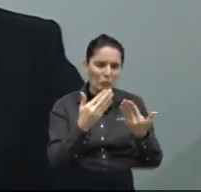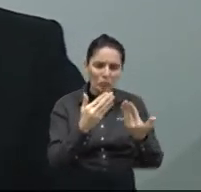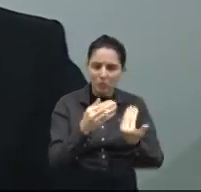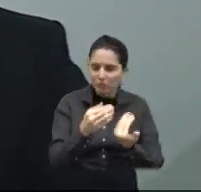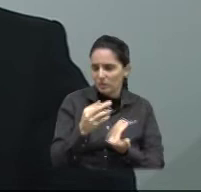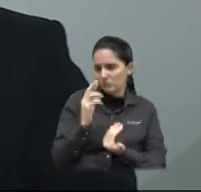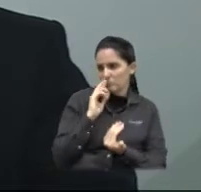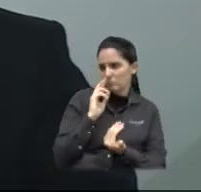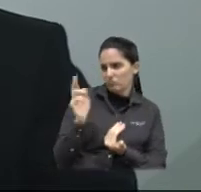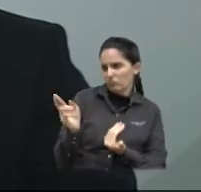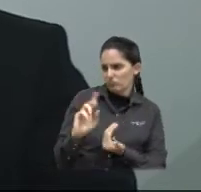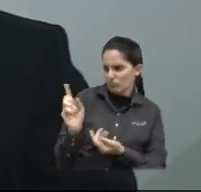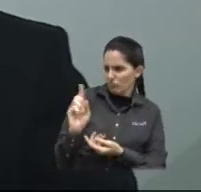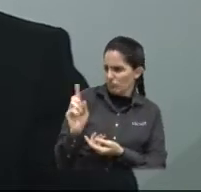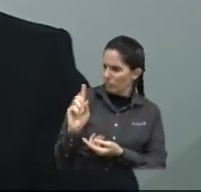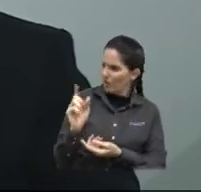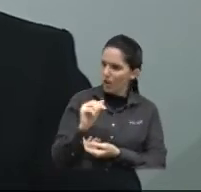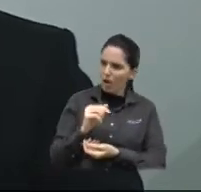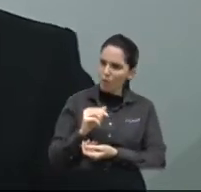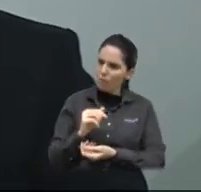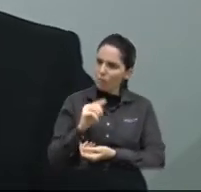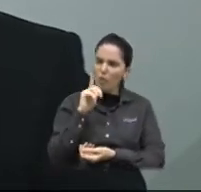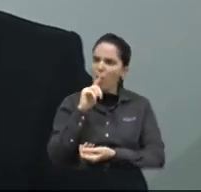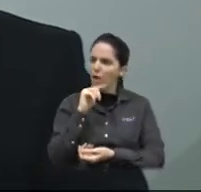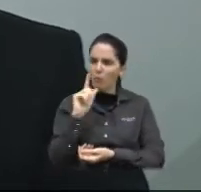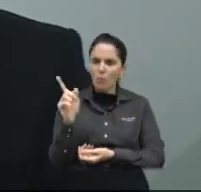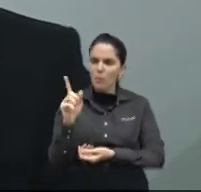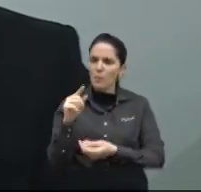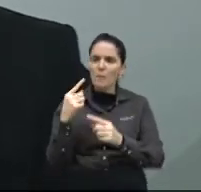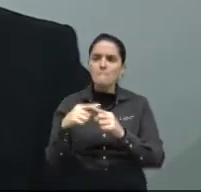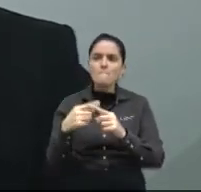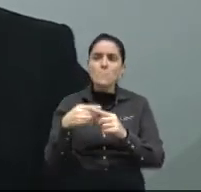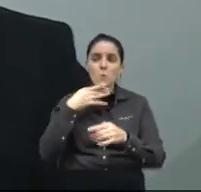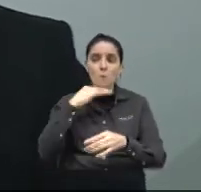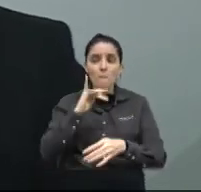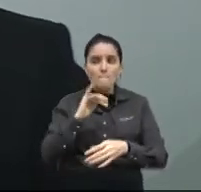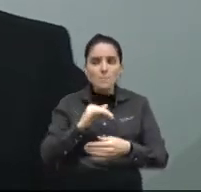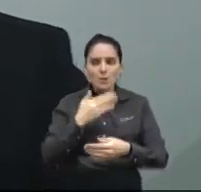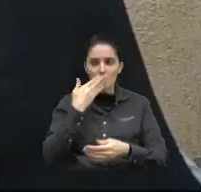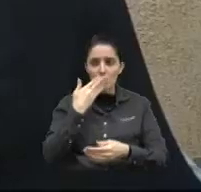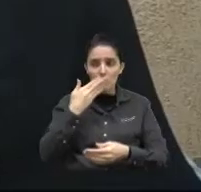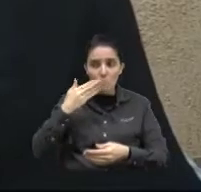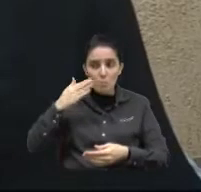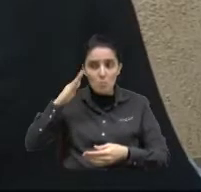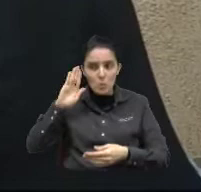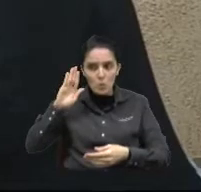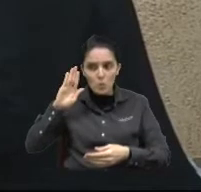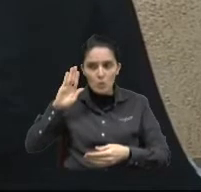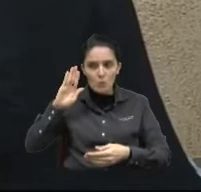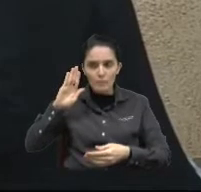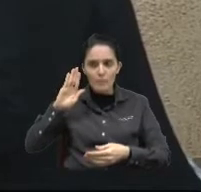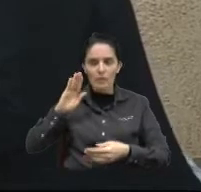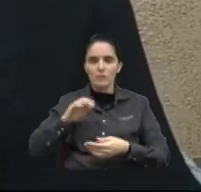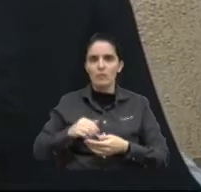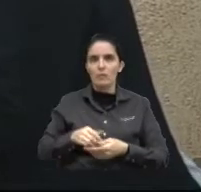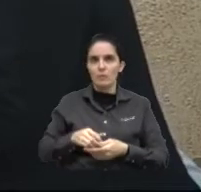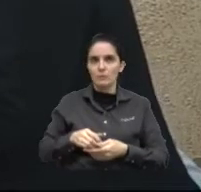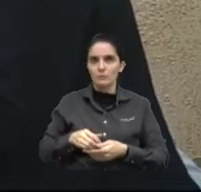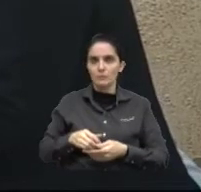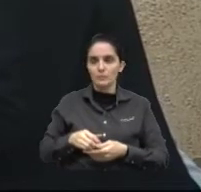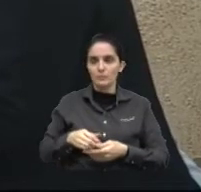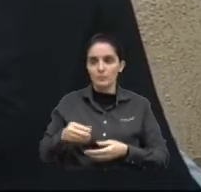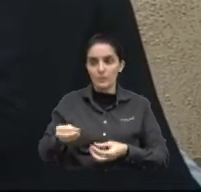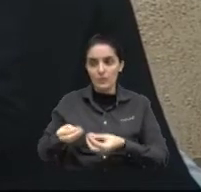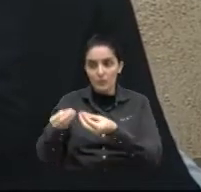não damos o copo de água pra você não porque o papai nos jurou pela ponta da espada se